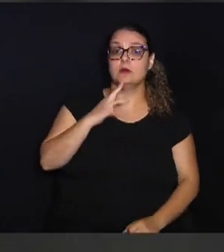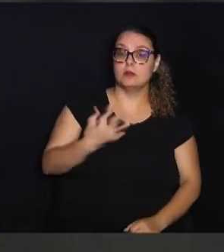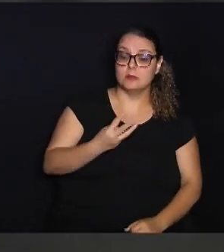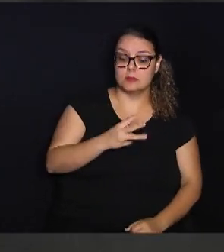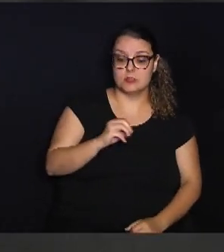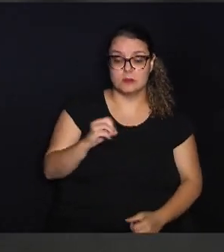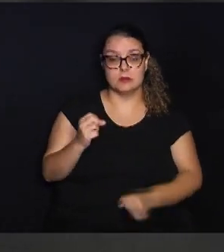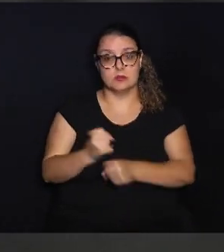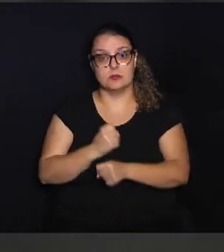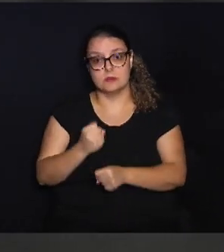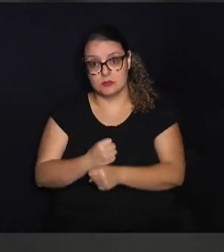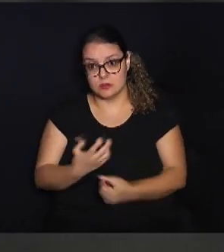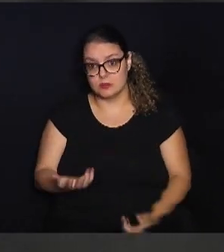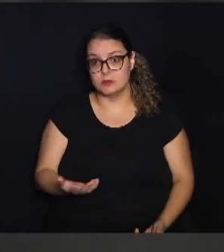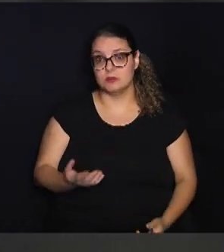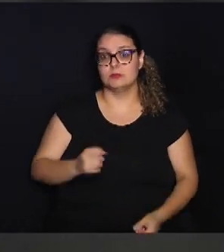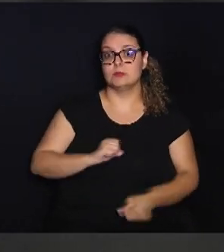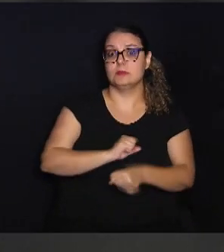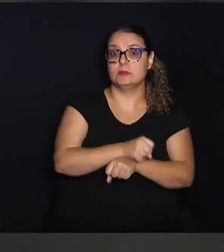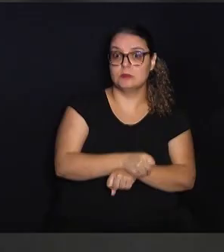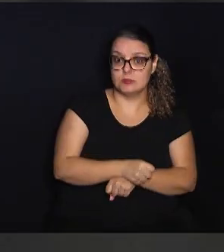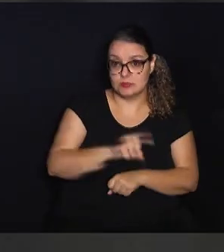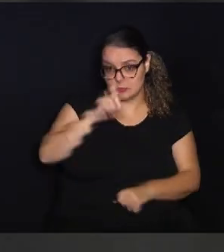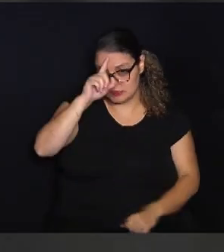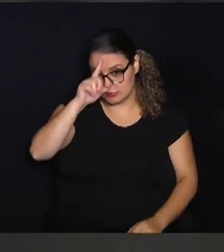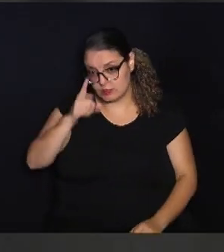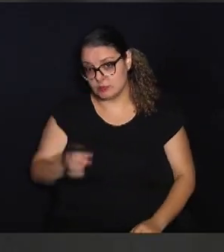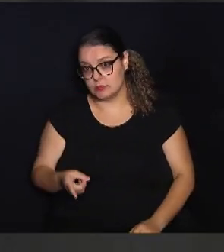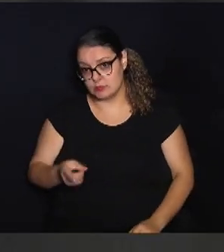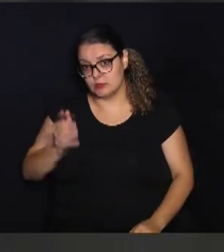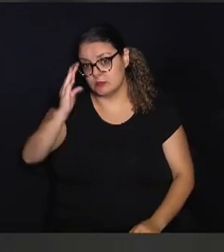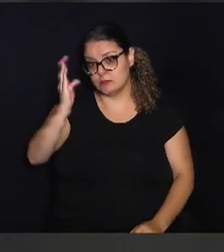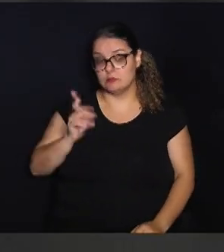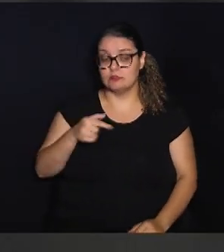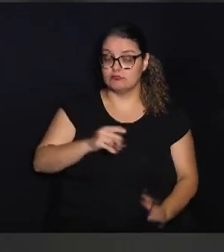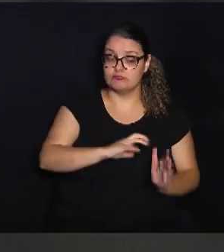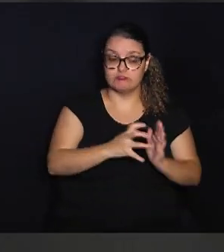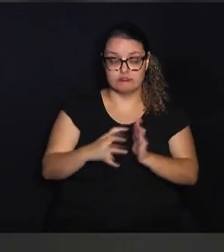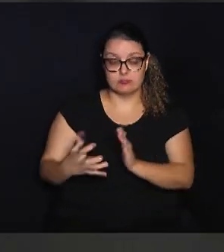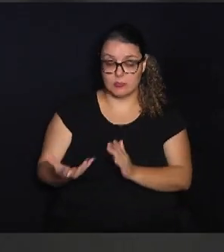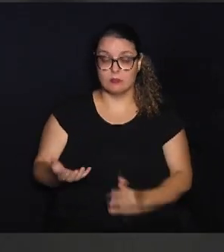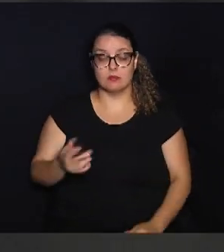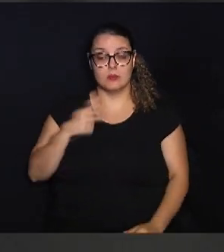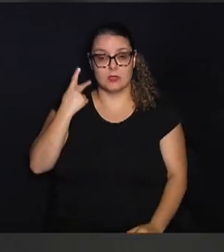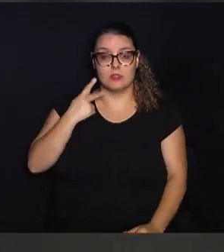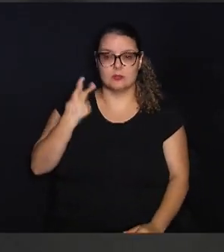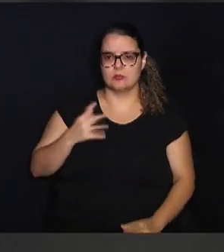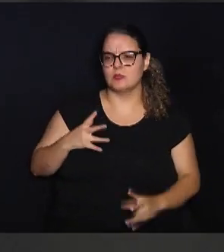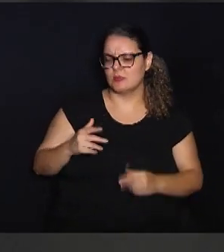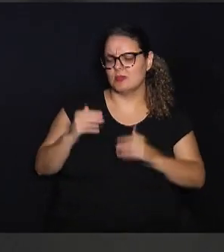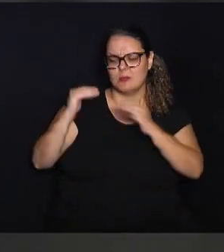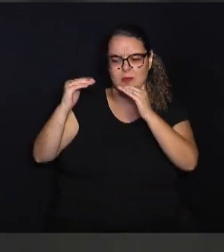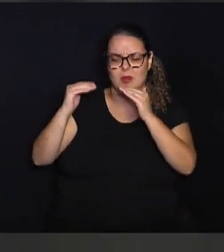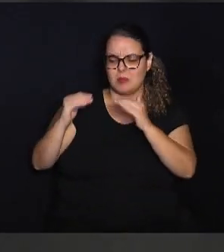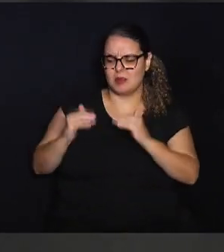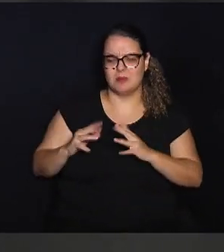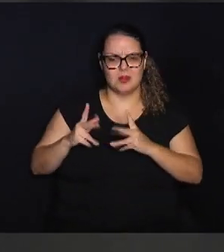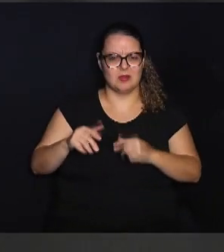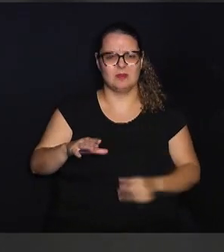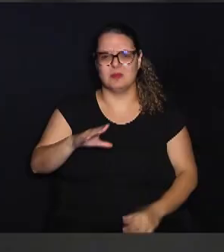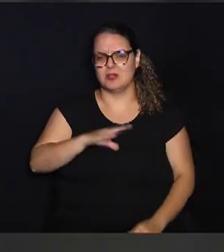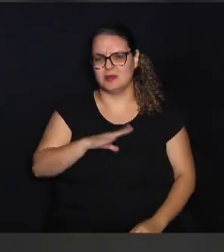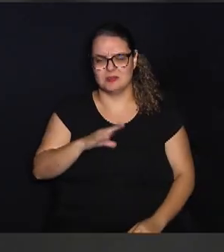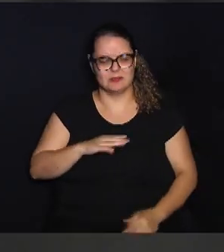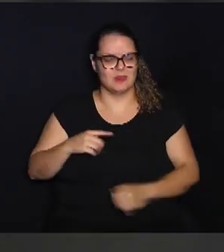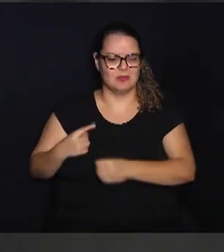hoje os donos do Brasil, mandando aqui, que são os partidos políticos, que em todas as instâncias, em todos os municípios, municipal,